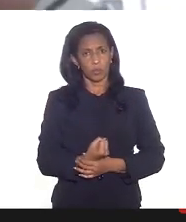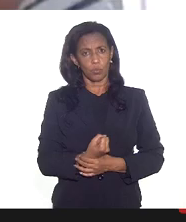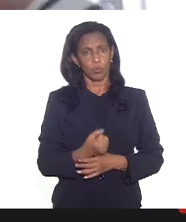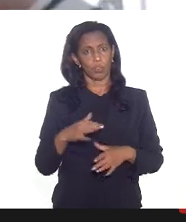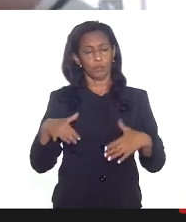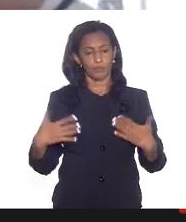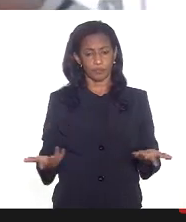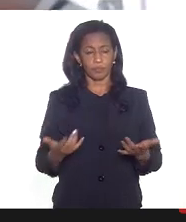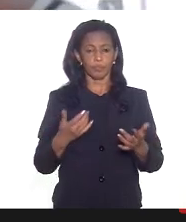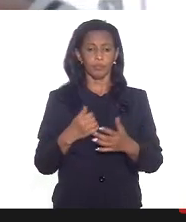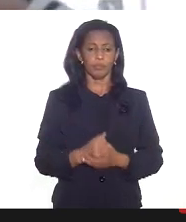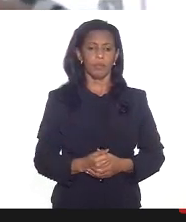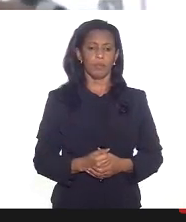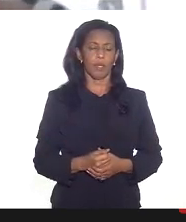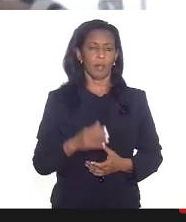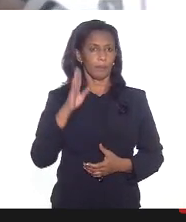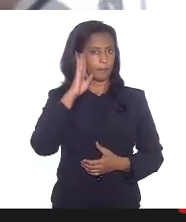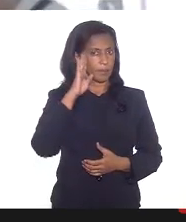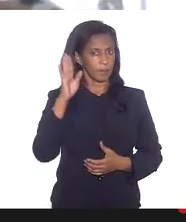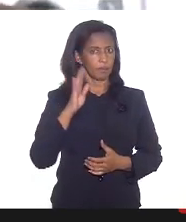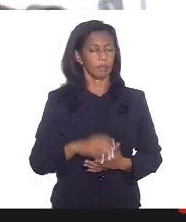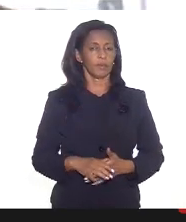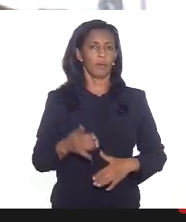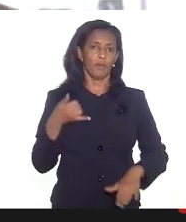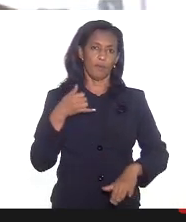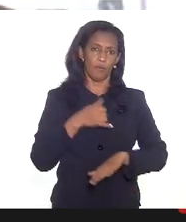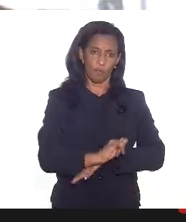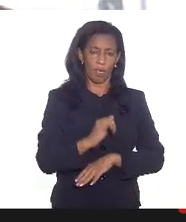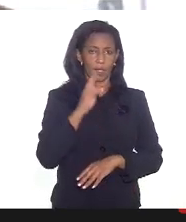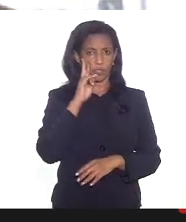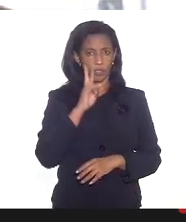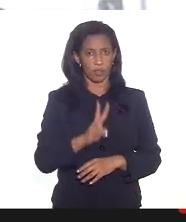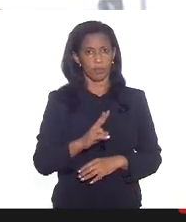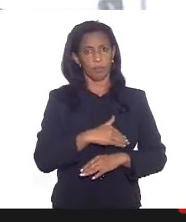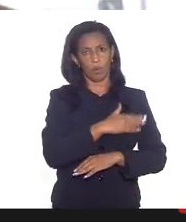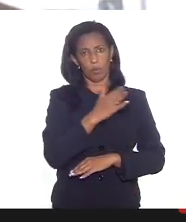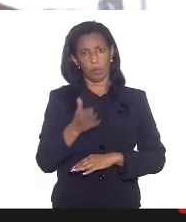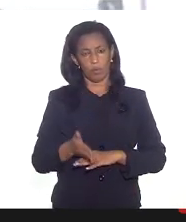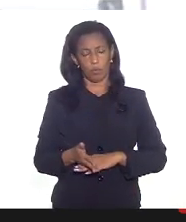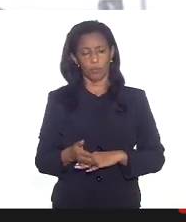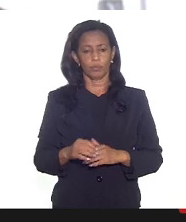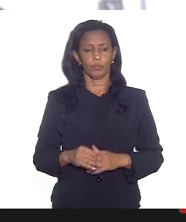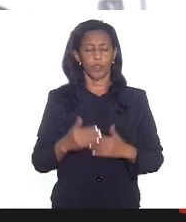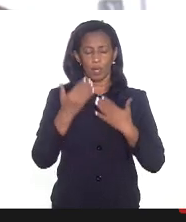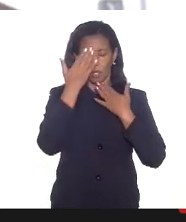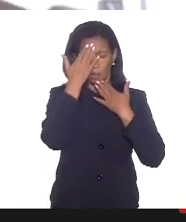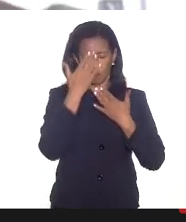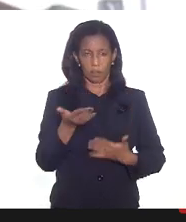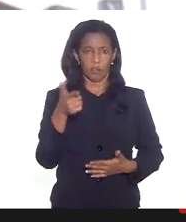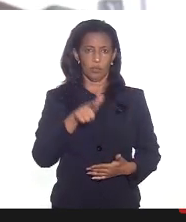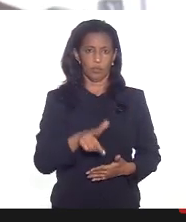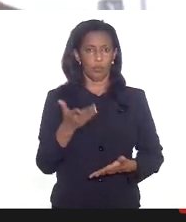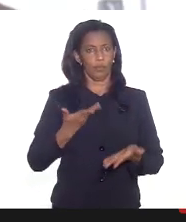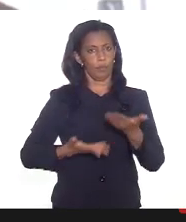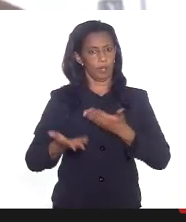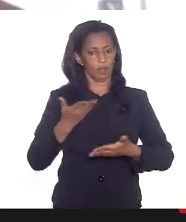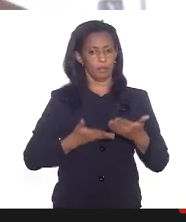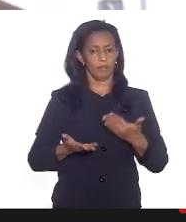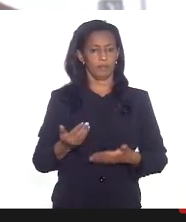então assim foram esses principais as principais falhas que podemos observar ao longo deste período agradeço mais uma vez a